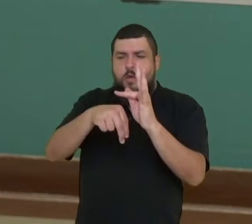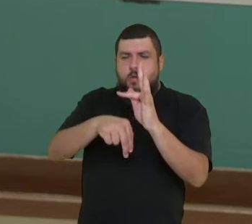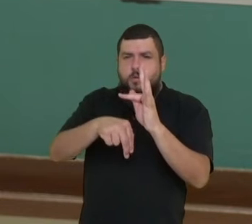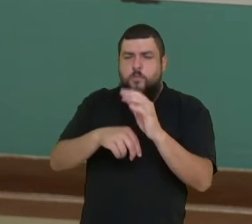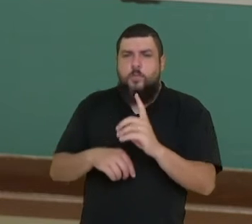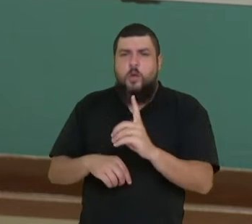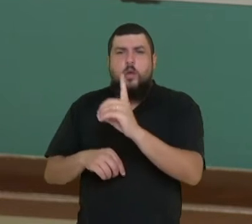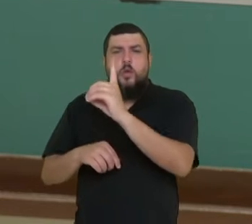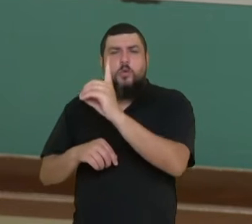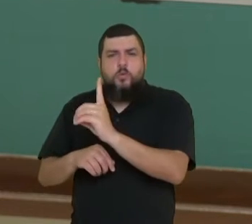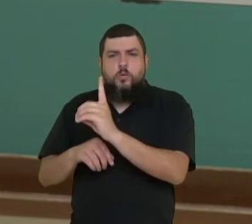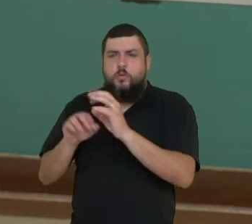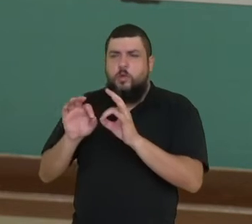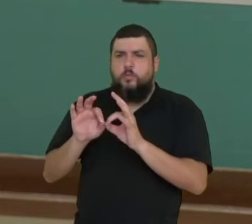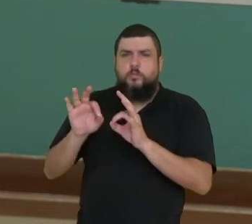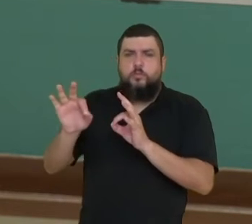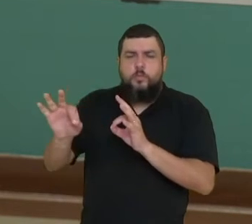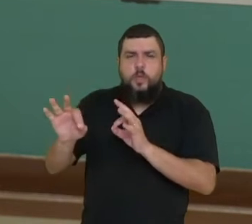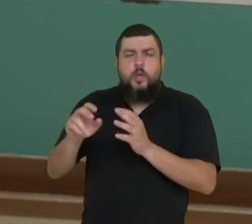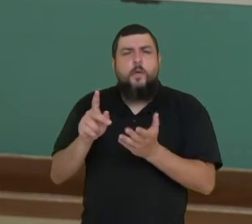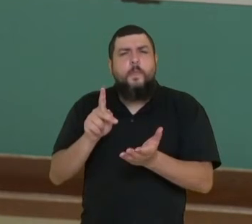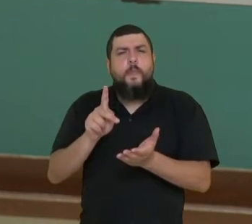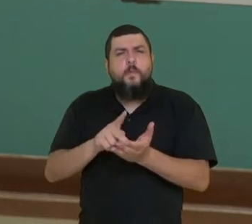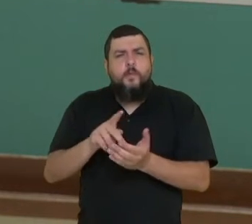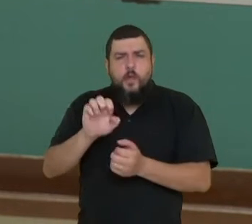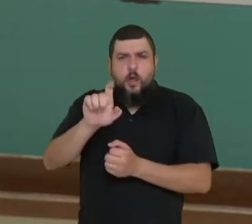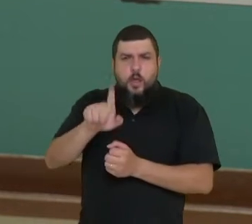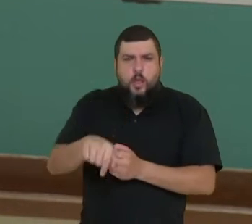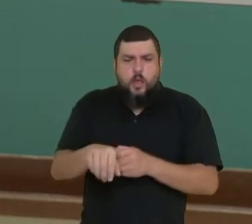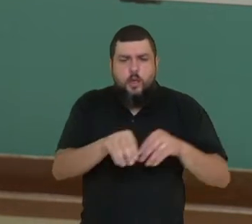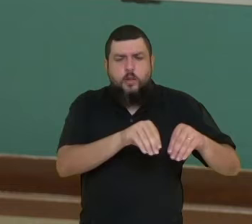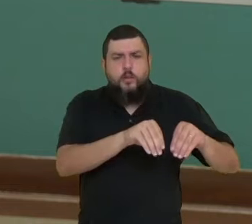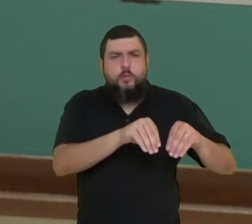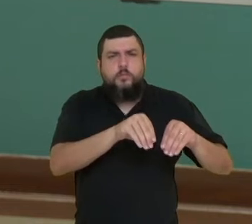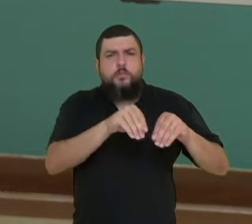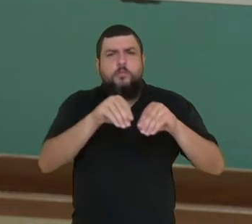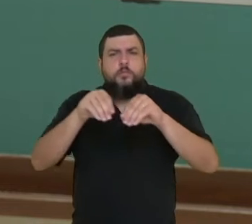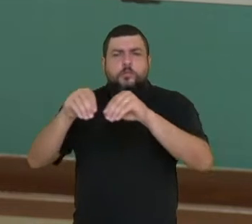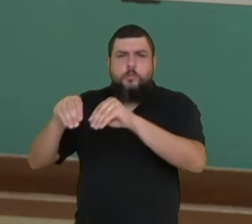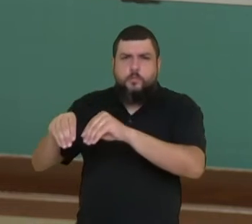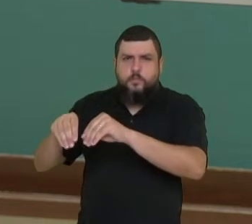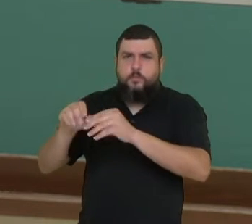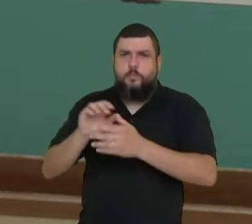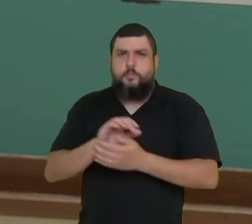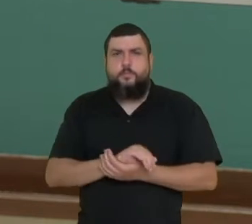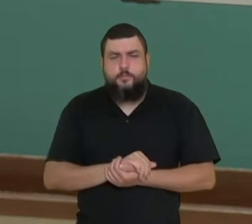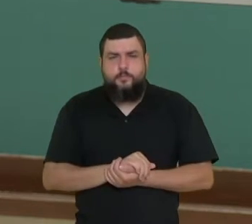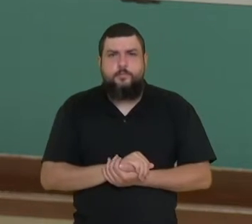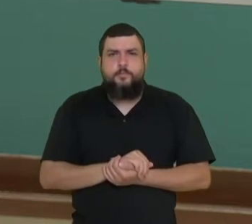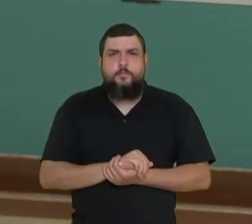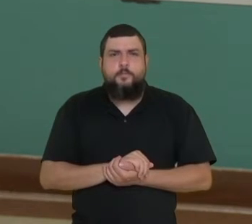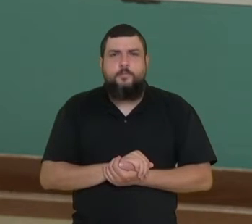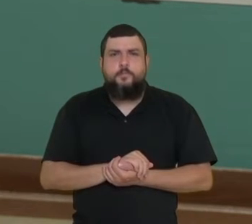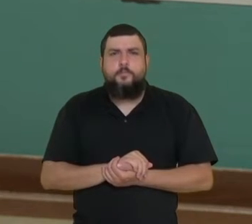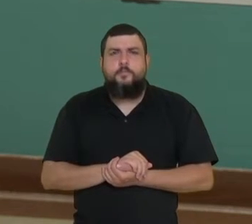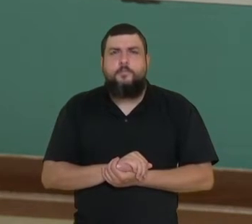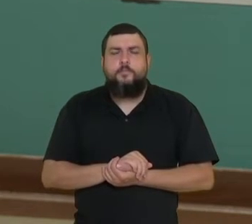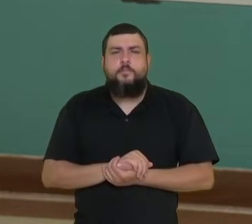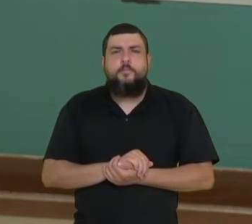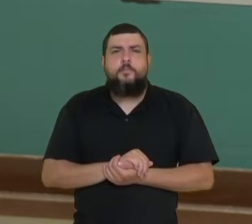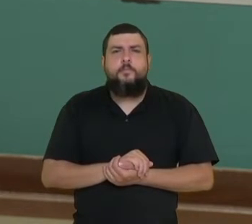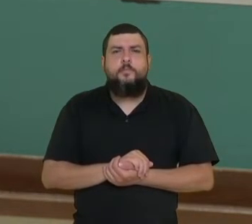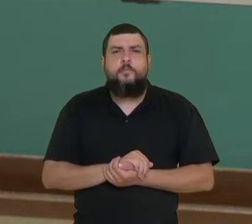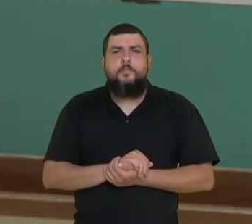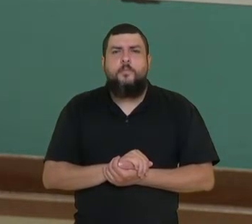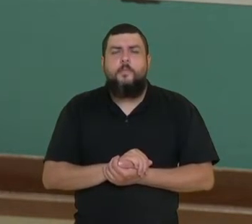verdade, é deslocamento, A definição correta aqui, a gente pode dizer, seria a força pelo deslocamento. Beleza? A